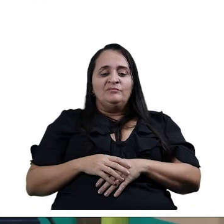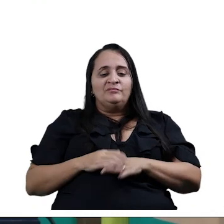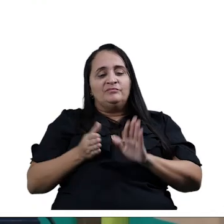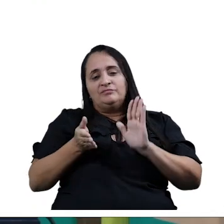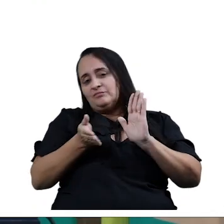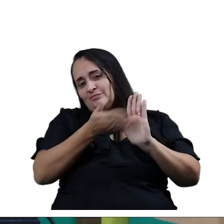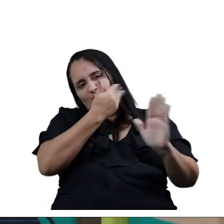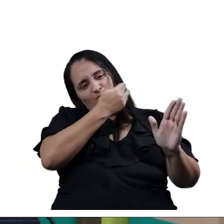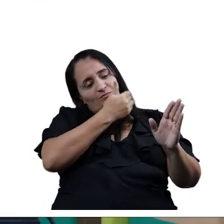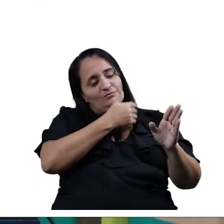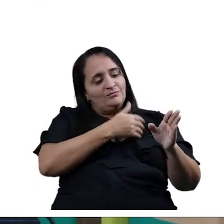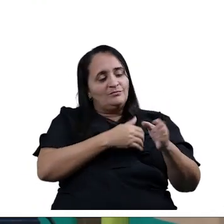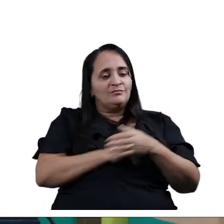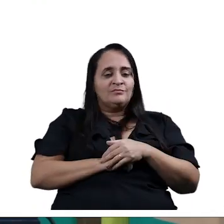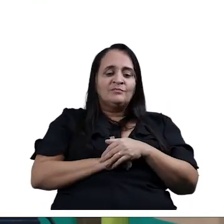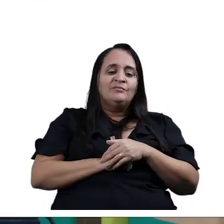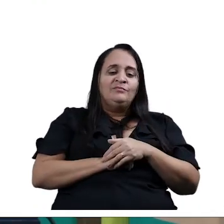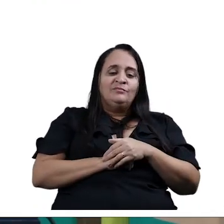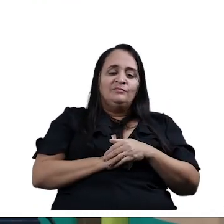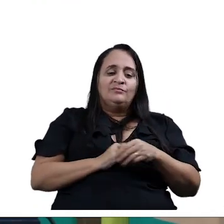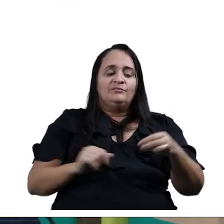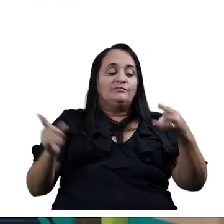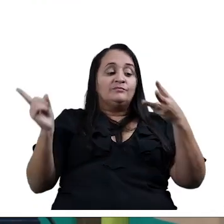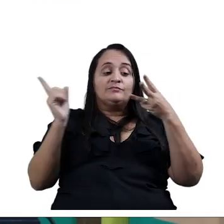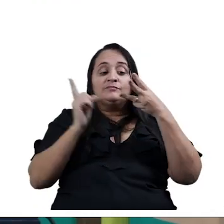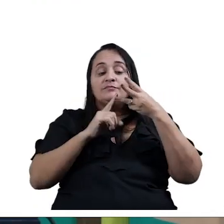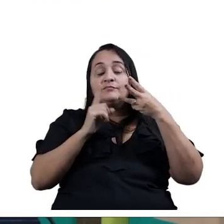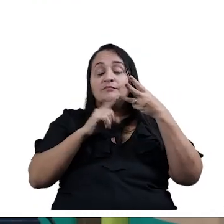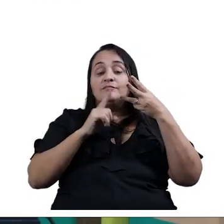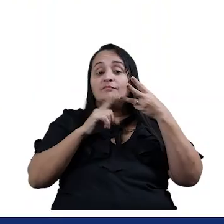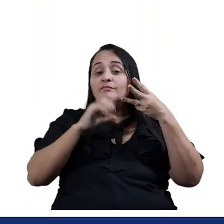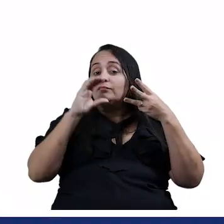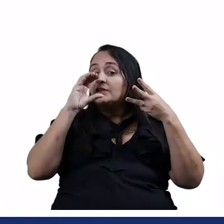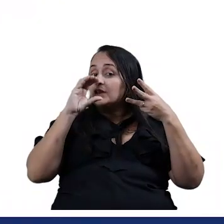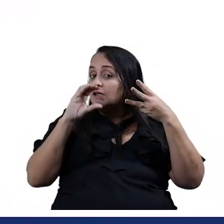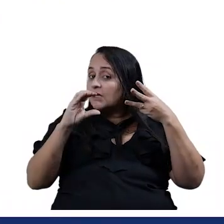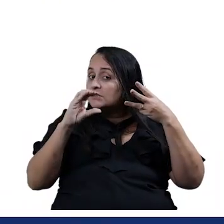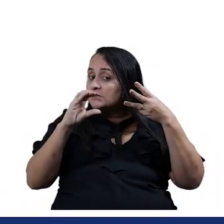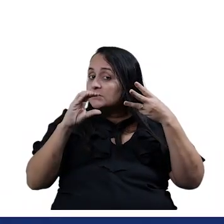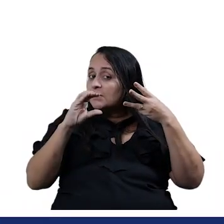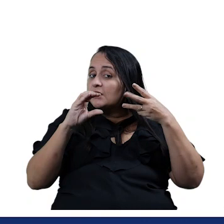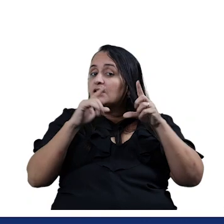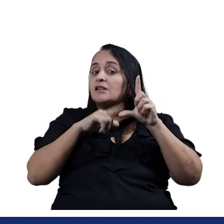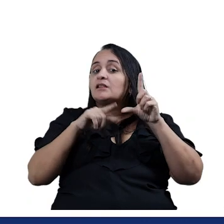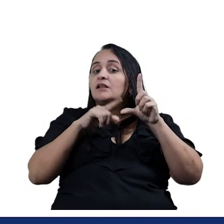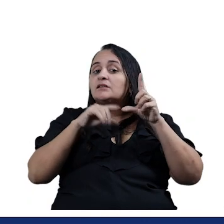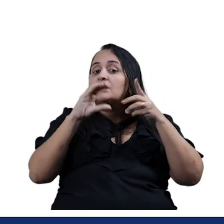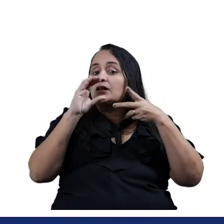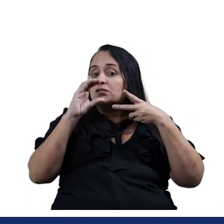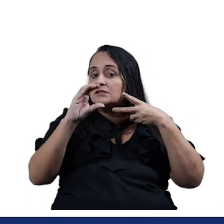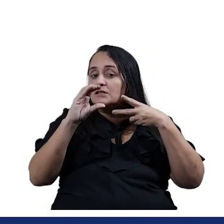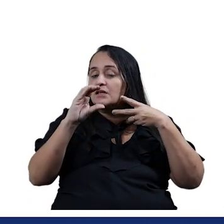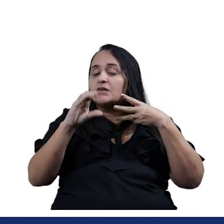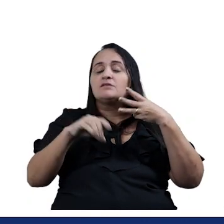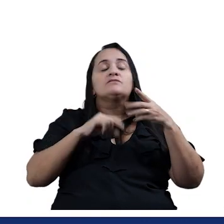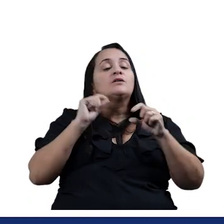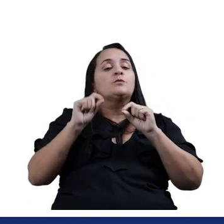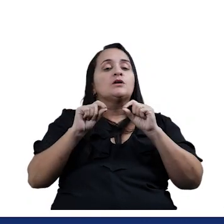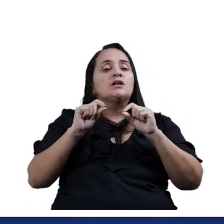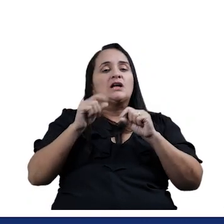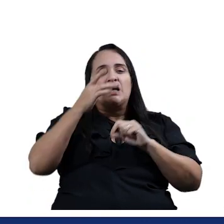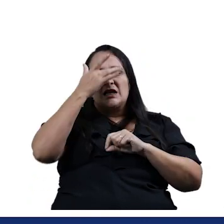Então, essa também a gente manda uma bicuda para bem mais longe, tá? E a letra C diz, os